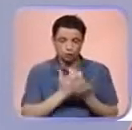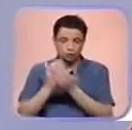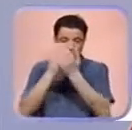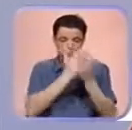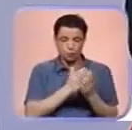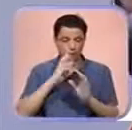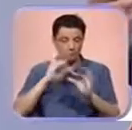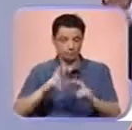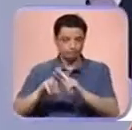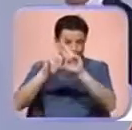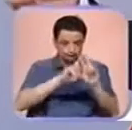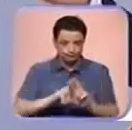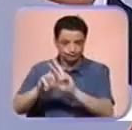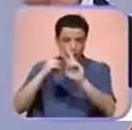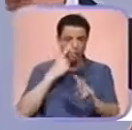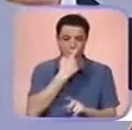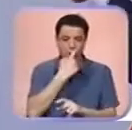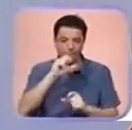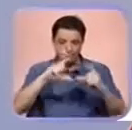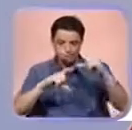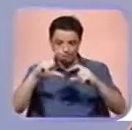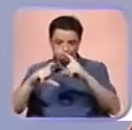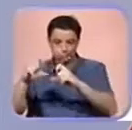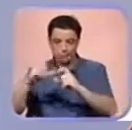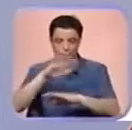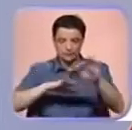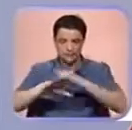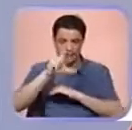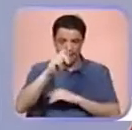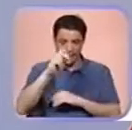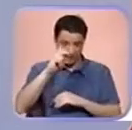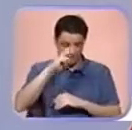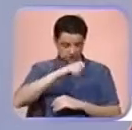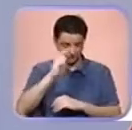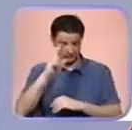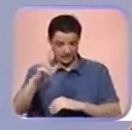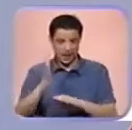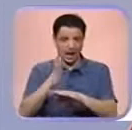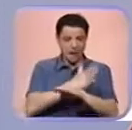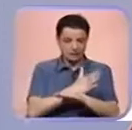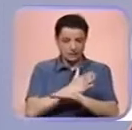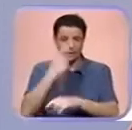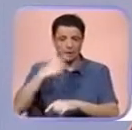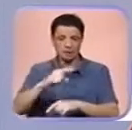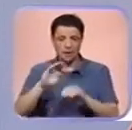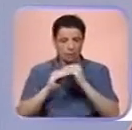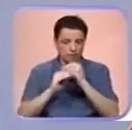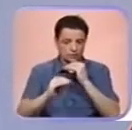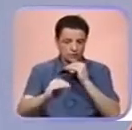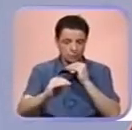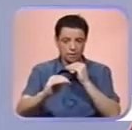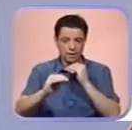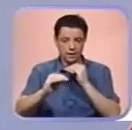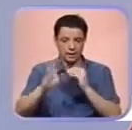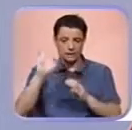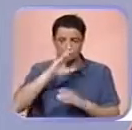graduação, para a medição das espessuras dos sítios onde vamos fazer laser, e é necessário, antes disso, ter uma estabilidade da graduação. Portanto, se